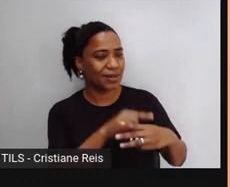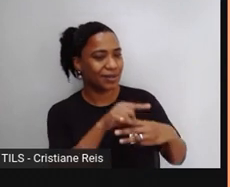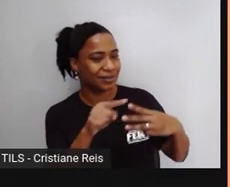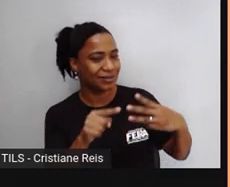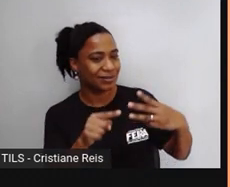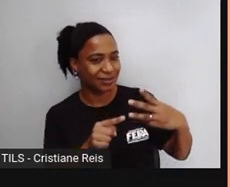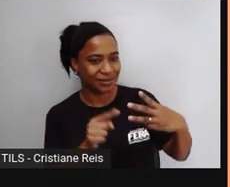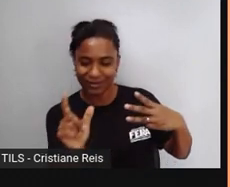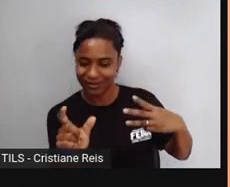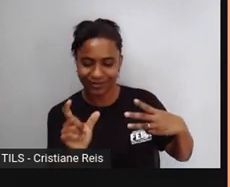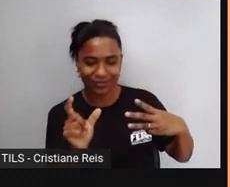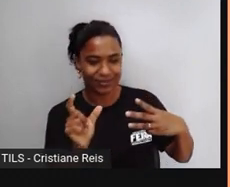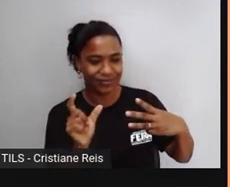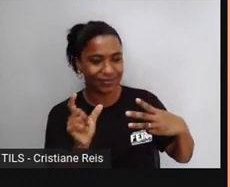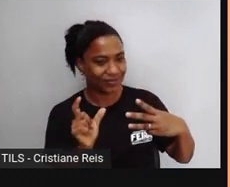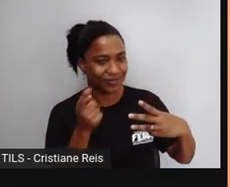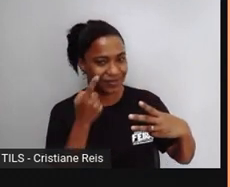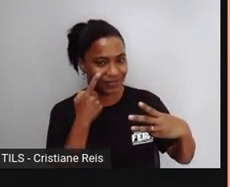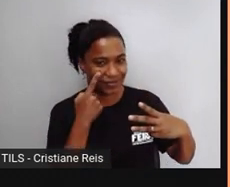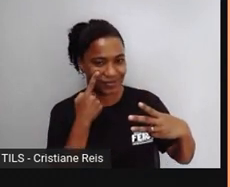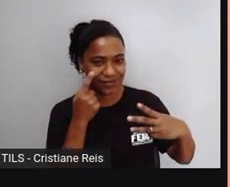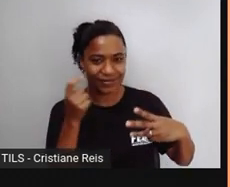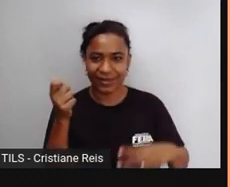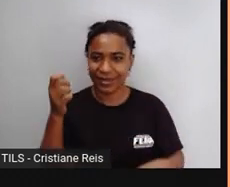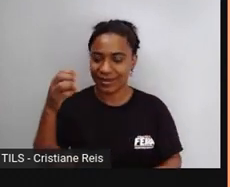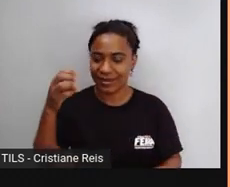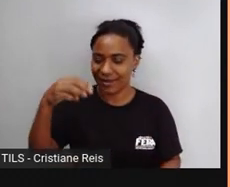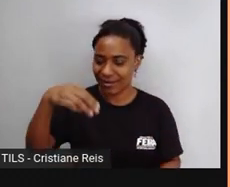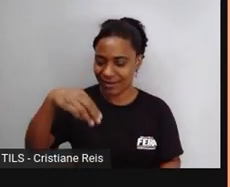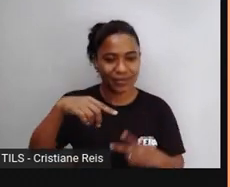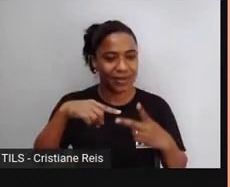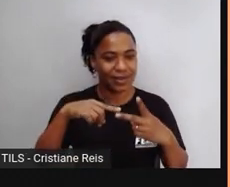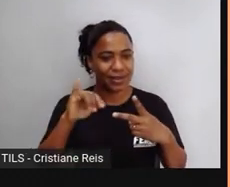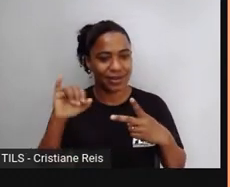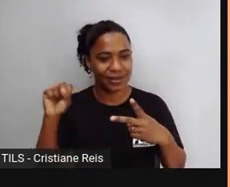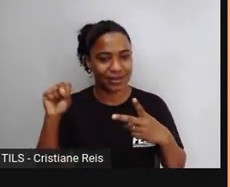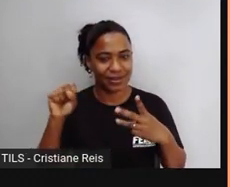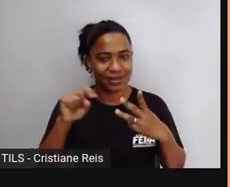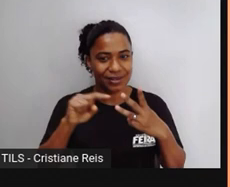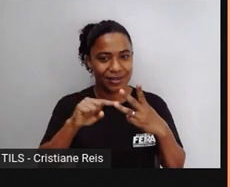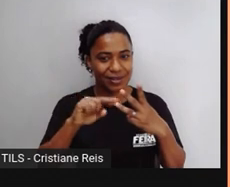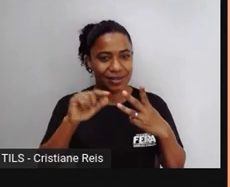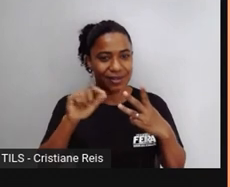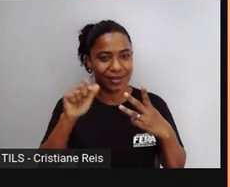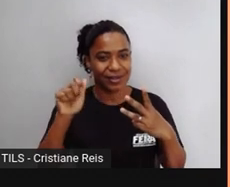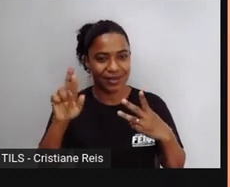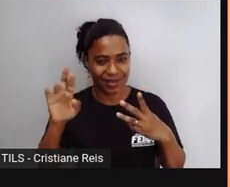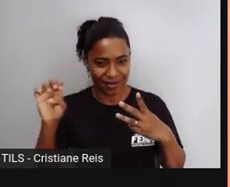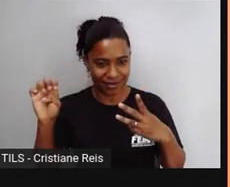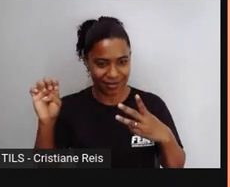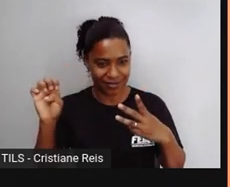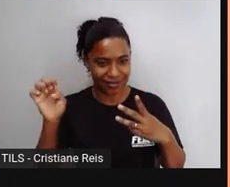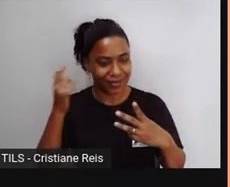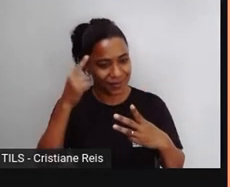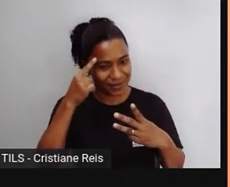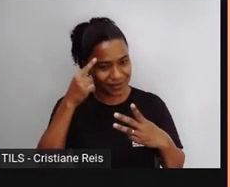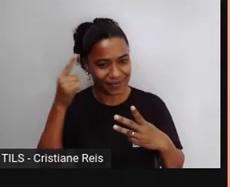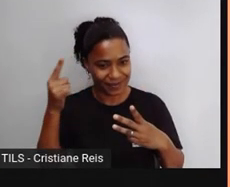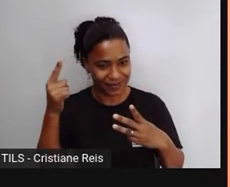vocês observarem. Am, is, are. Let's go, students.